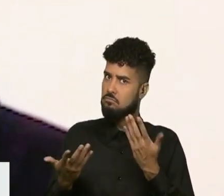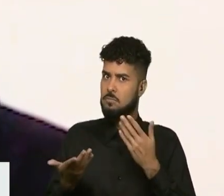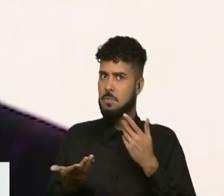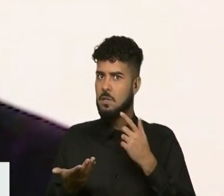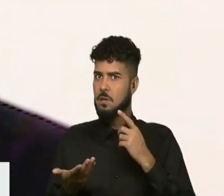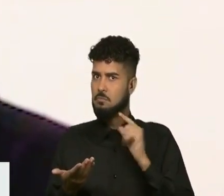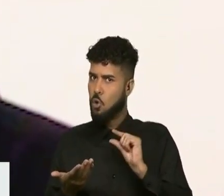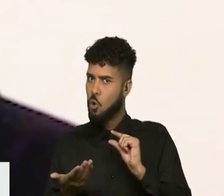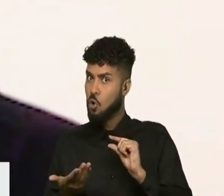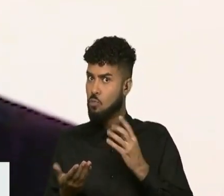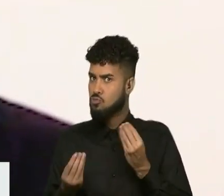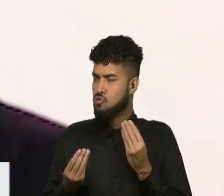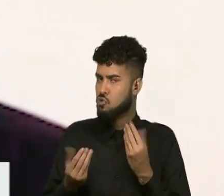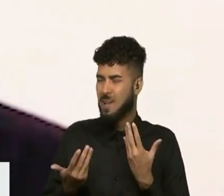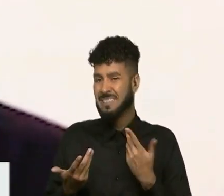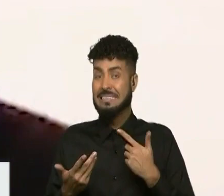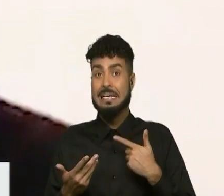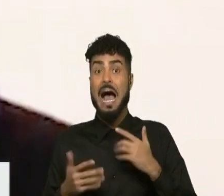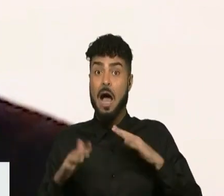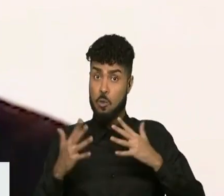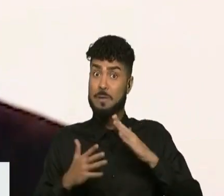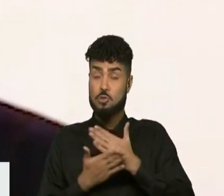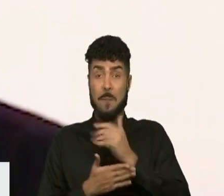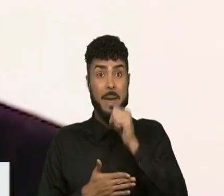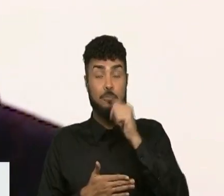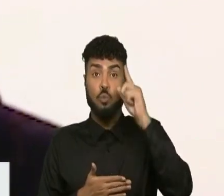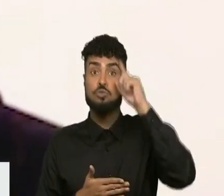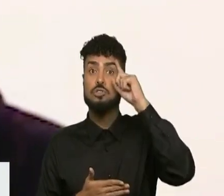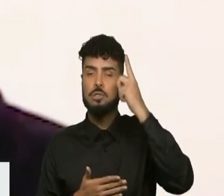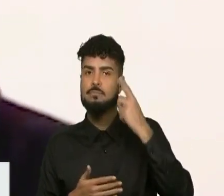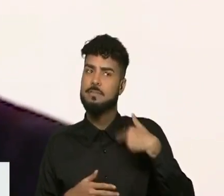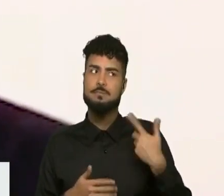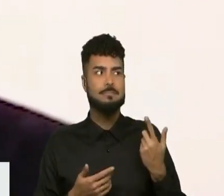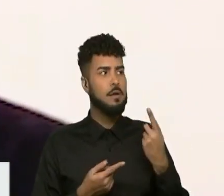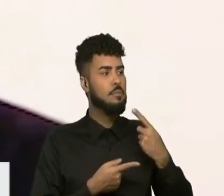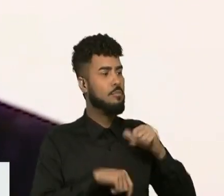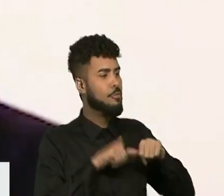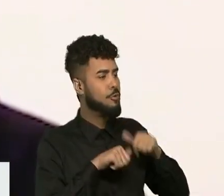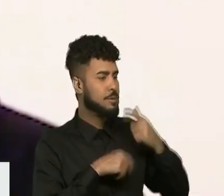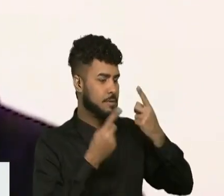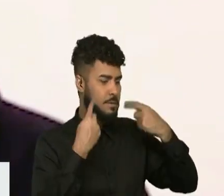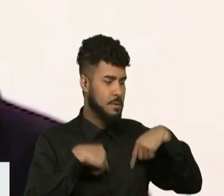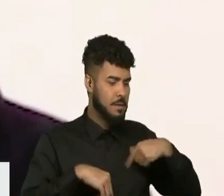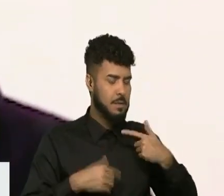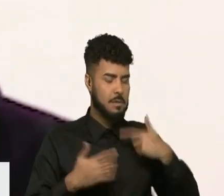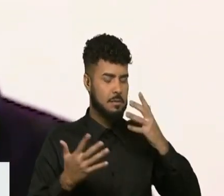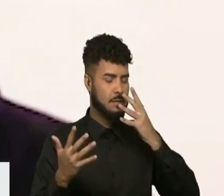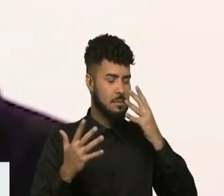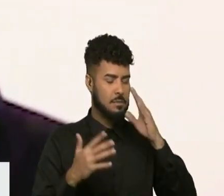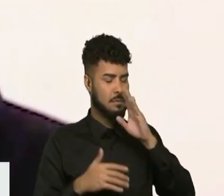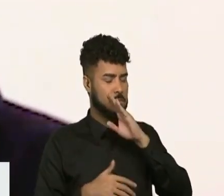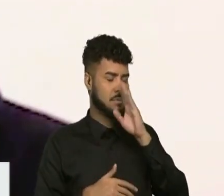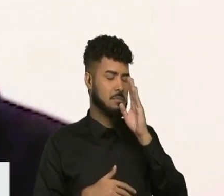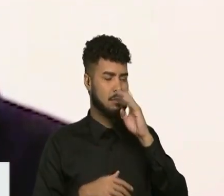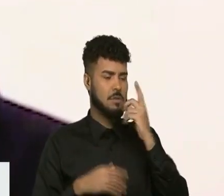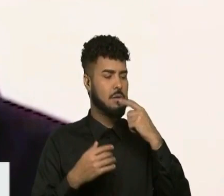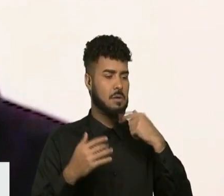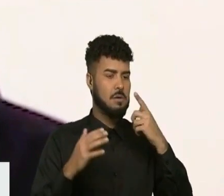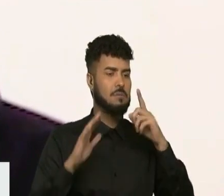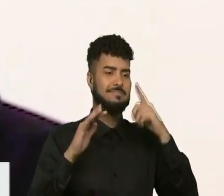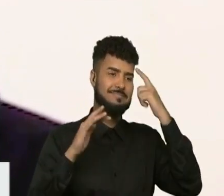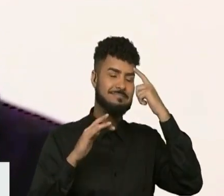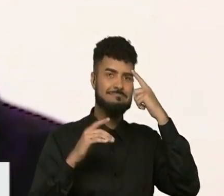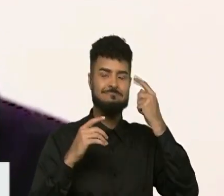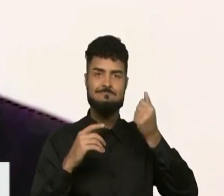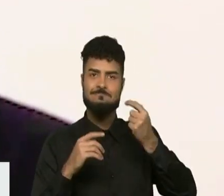causa... repercute na funcionalidade dela, que restringe o repertório dela, e a consequência principal do que a gente